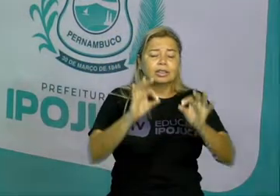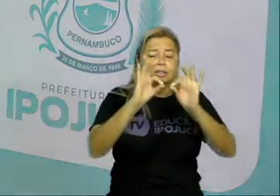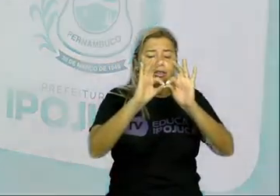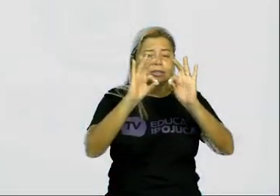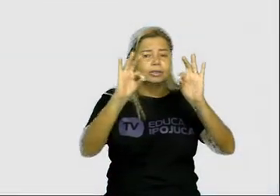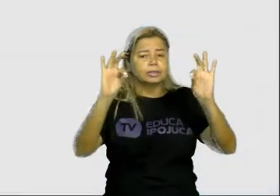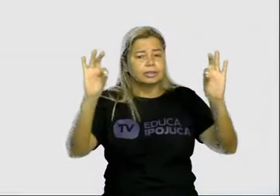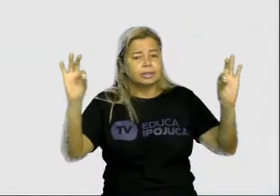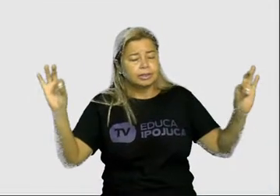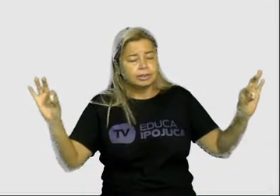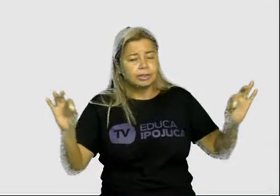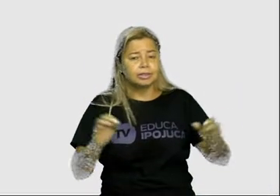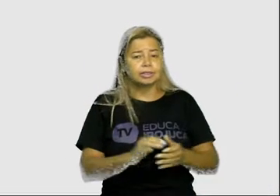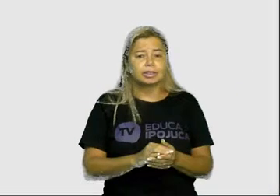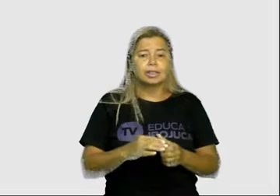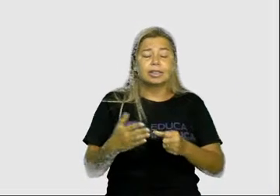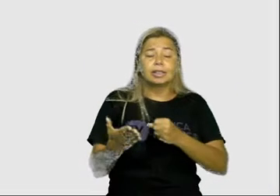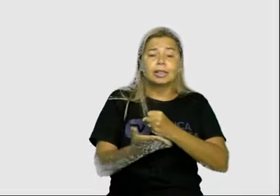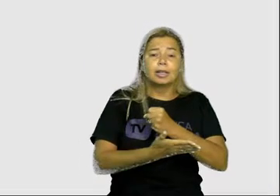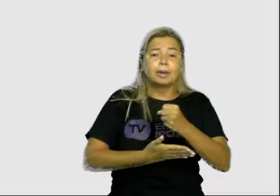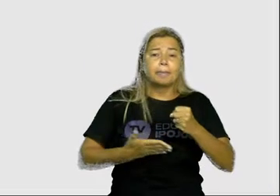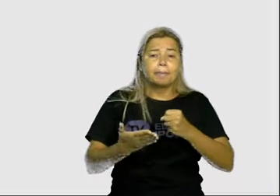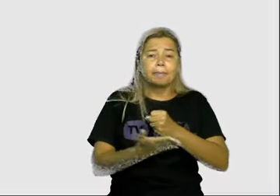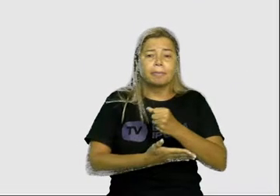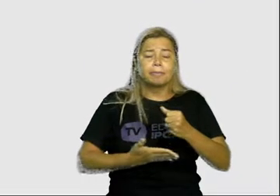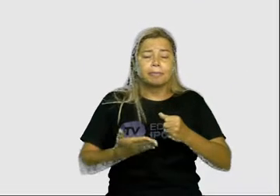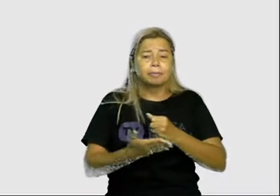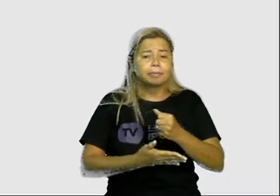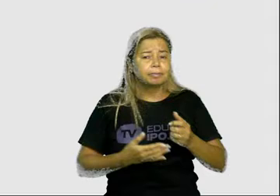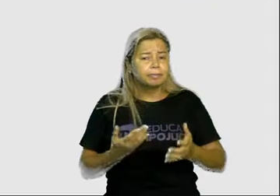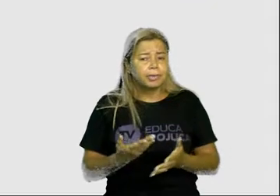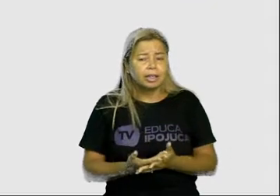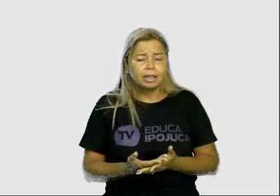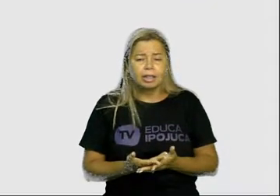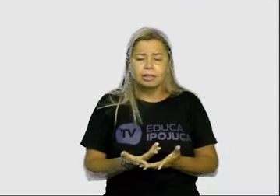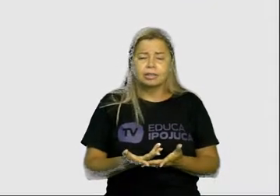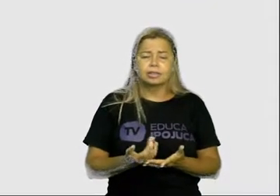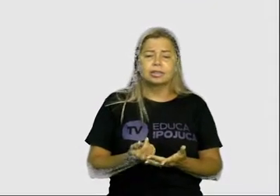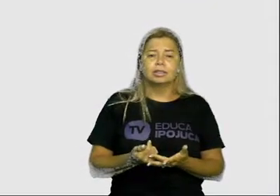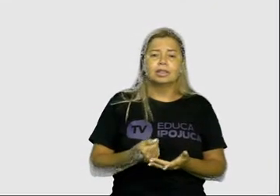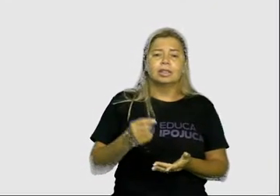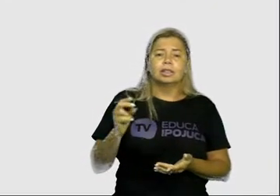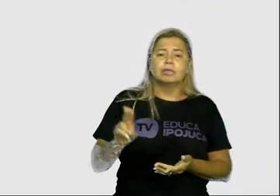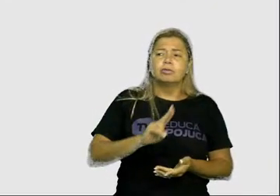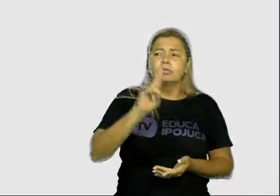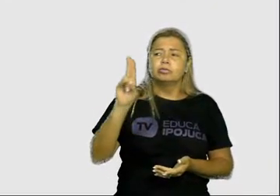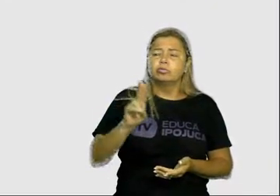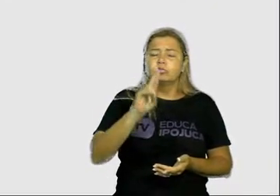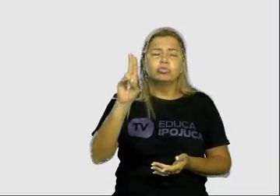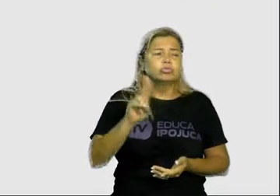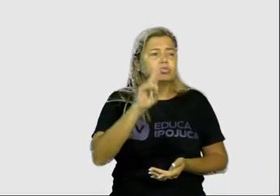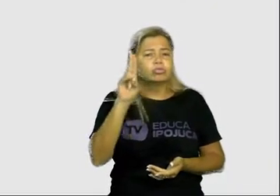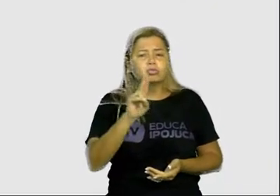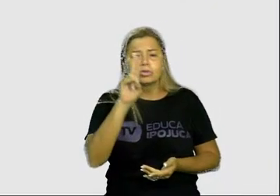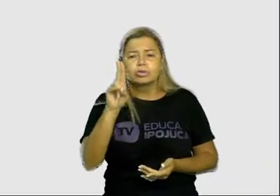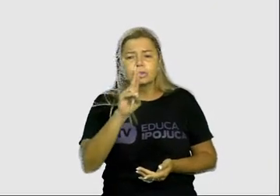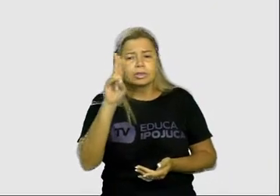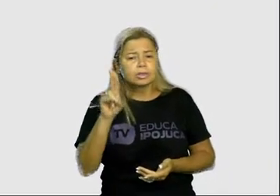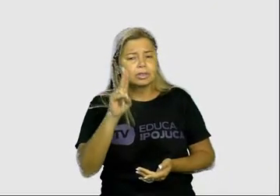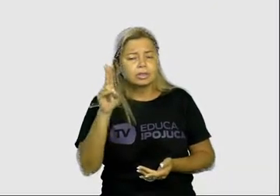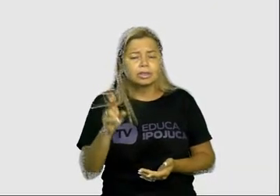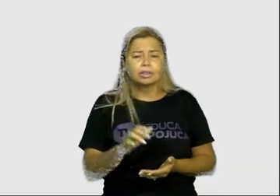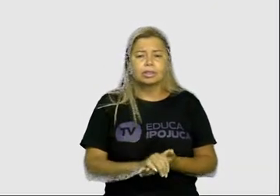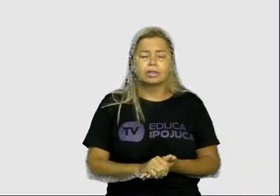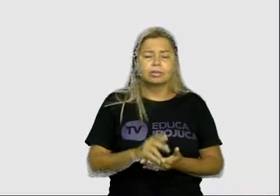elemento básico, todo grafismo e um dos mais usados. Ele é sempre bem utilizado, ó.